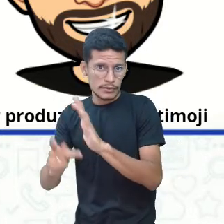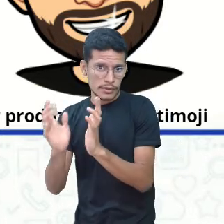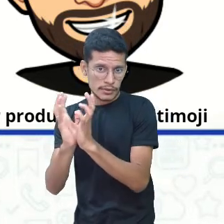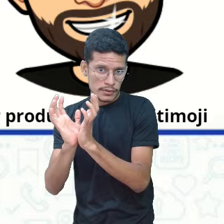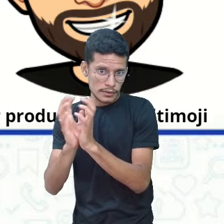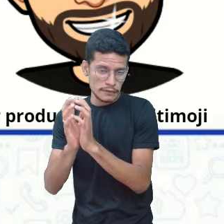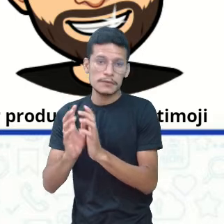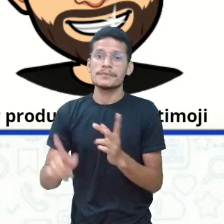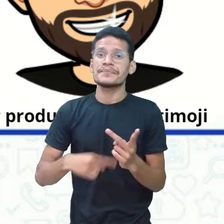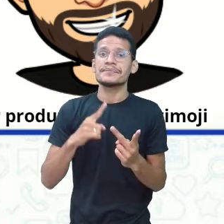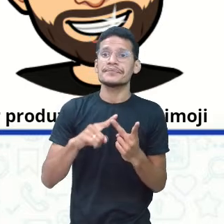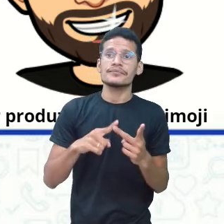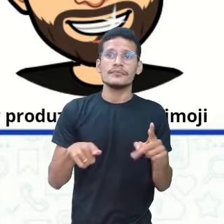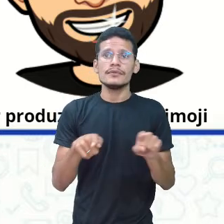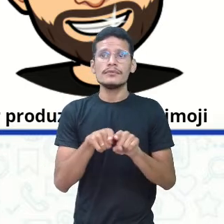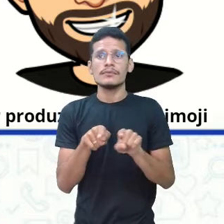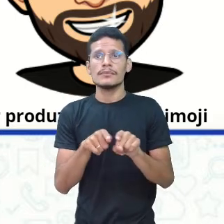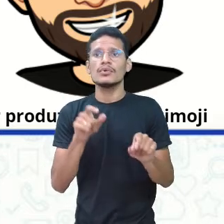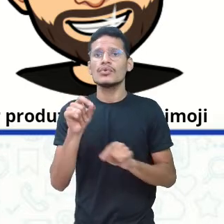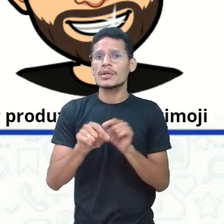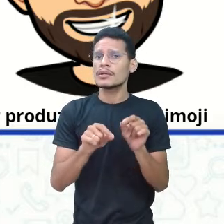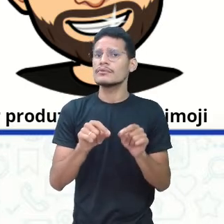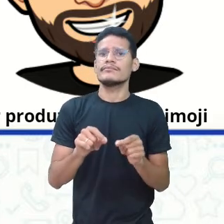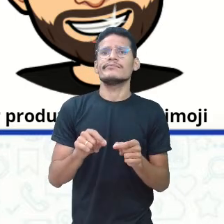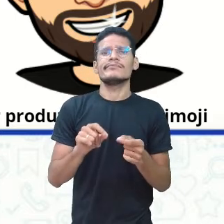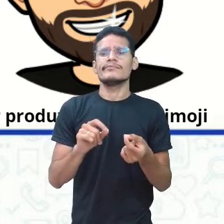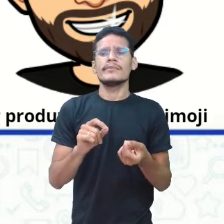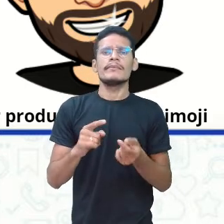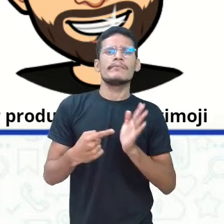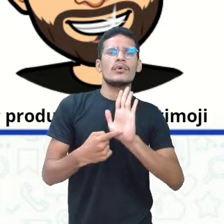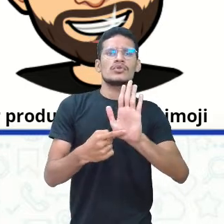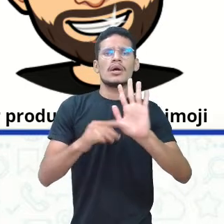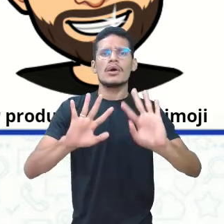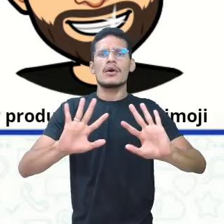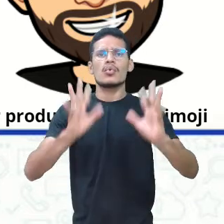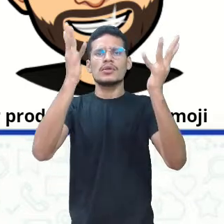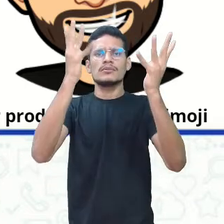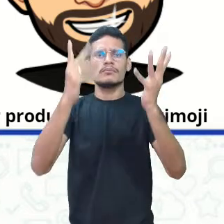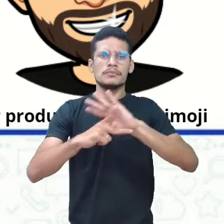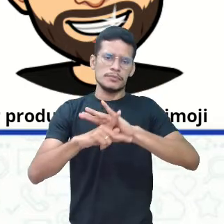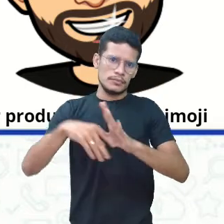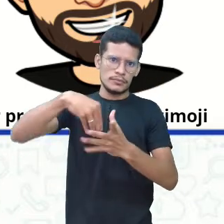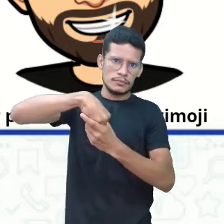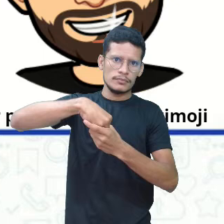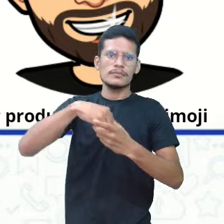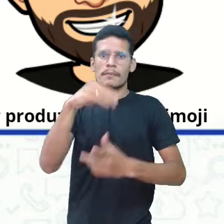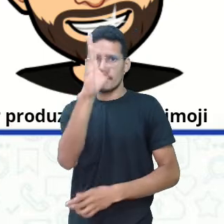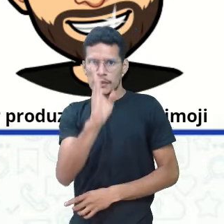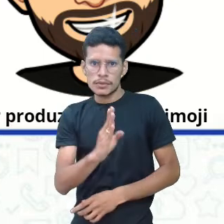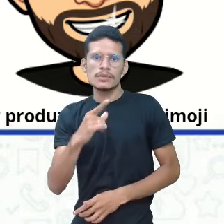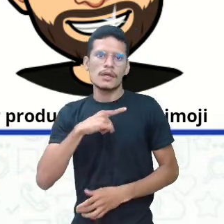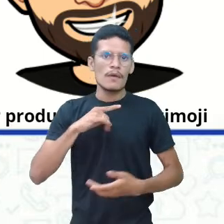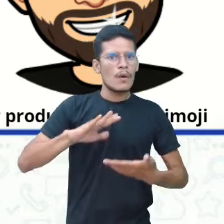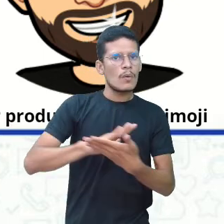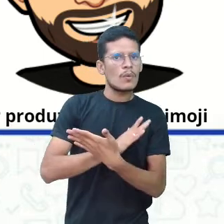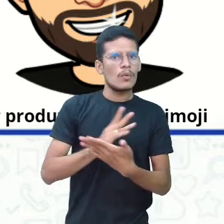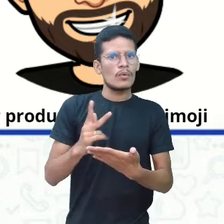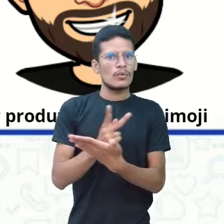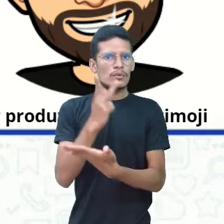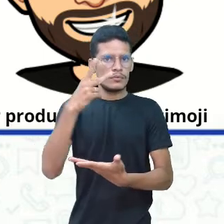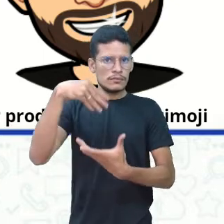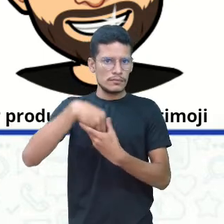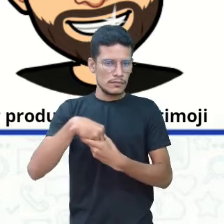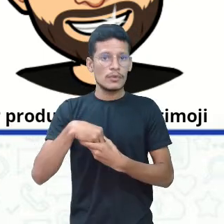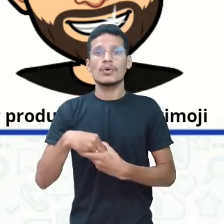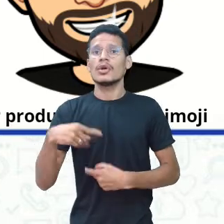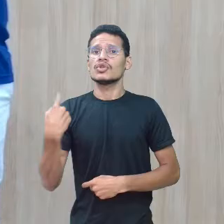Recife, e um evento da história do Brasil, que teve desdobramentos no local. Então, o que é que a gente vai tentar